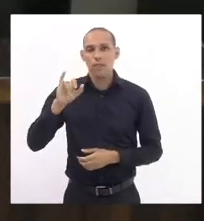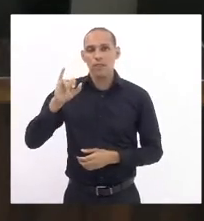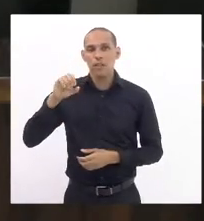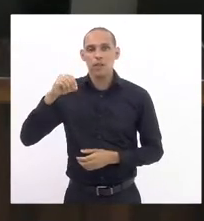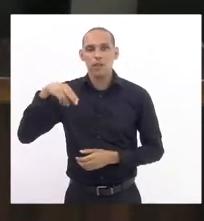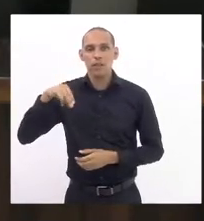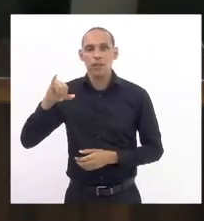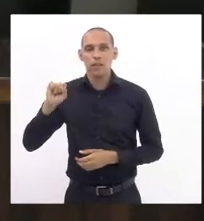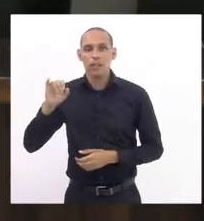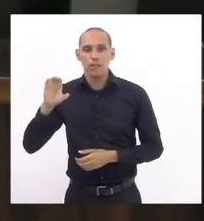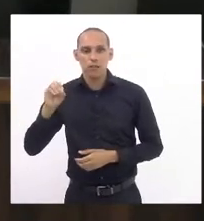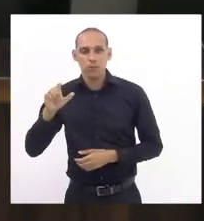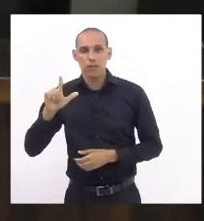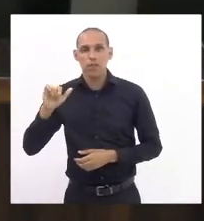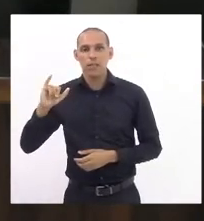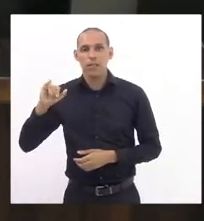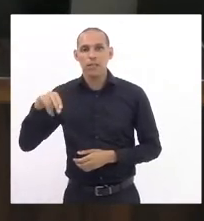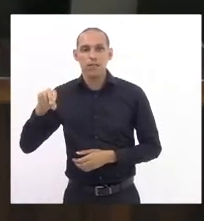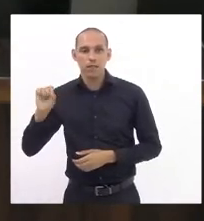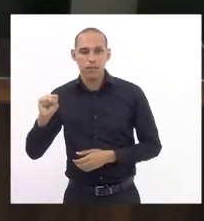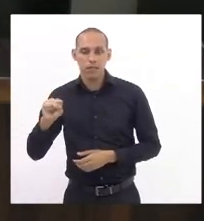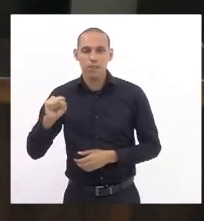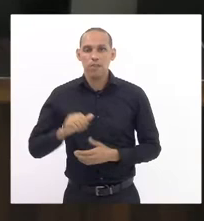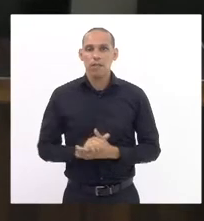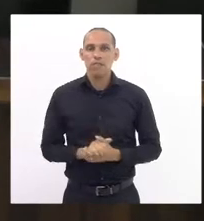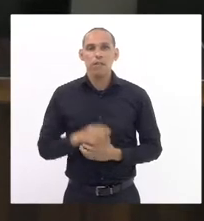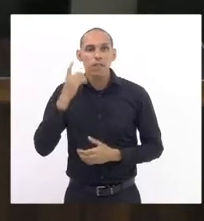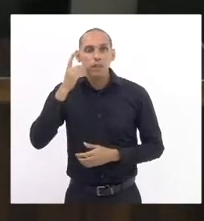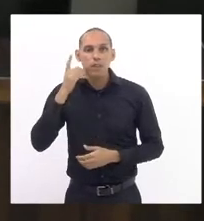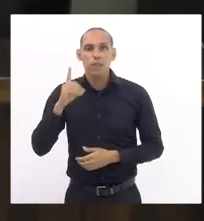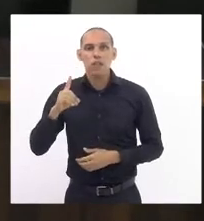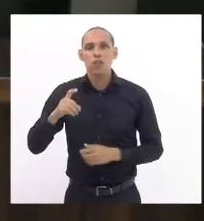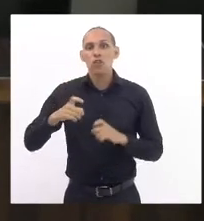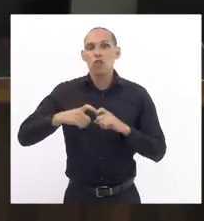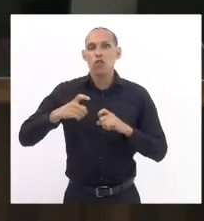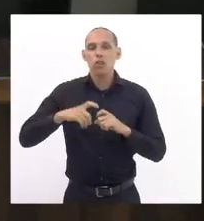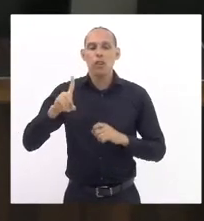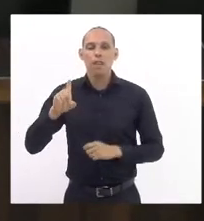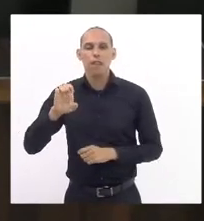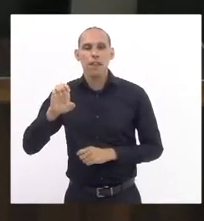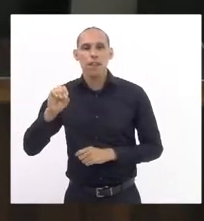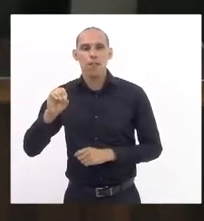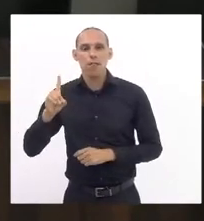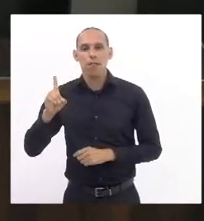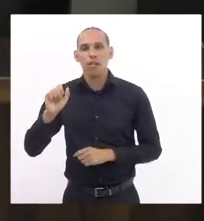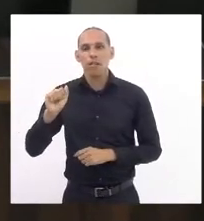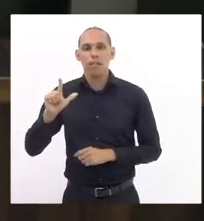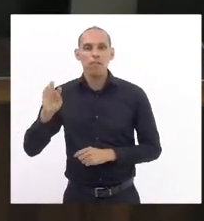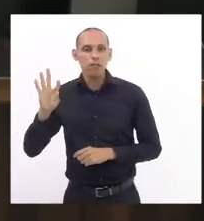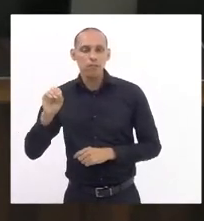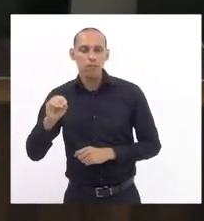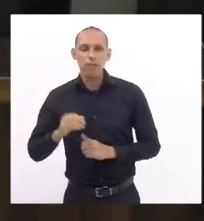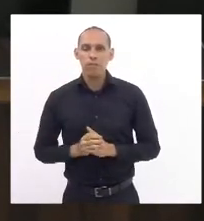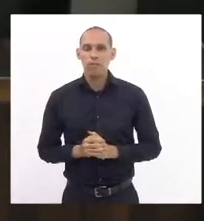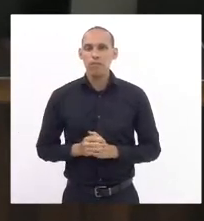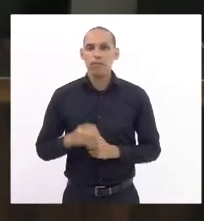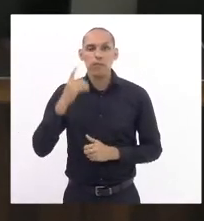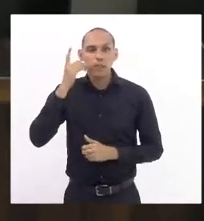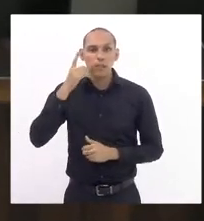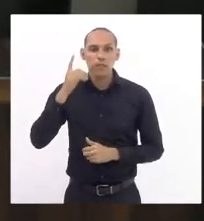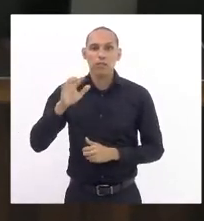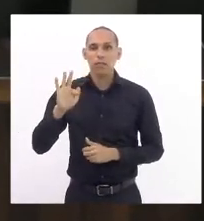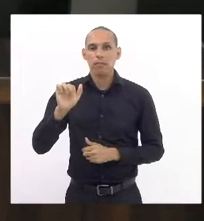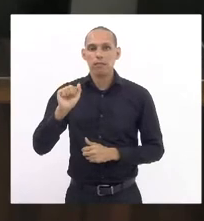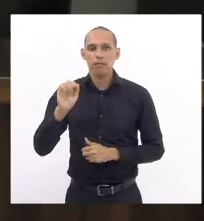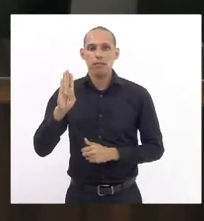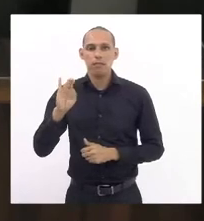Lins. Deputado Dionísio Lins. Deputado Doutor Deodalto. Deputado Doutor Deodalto. Deputado Fábio